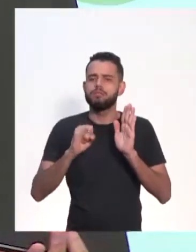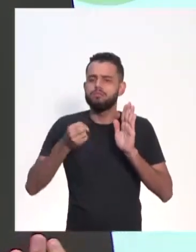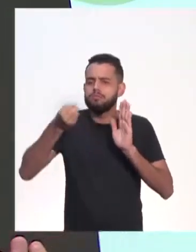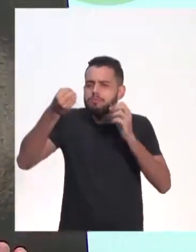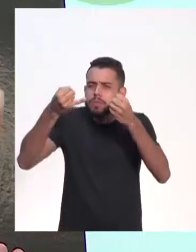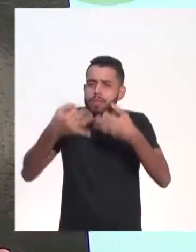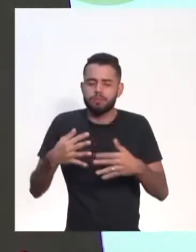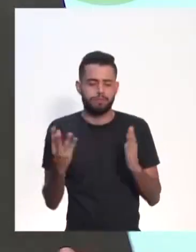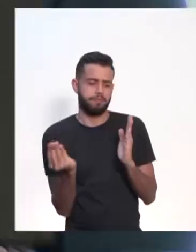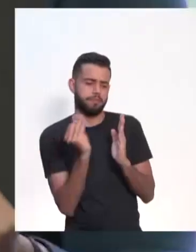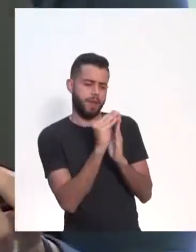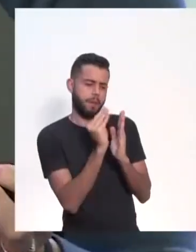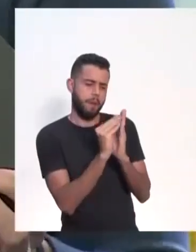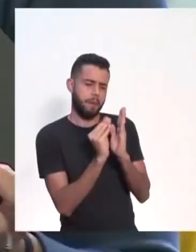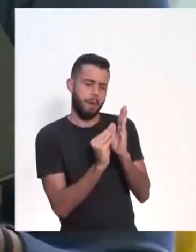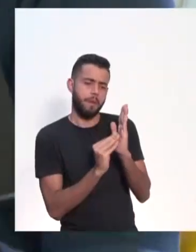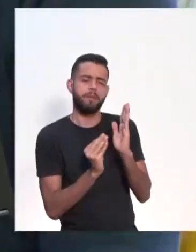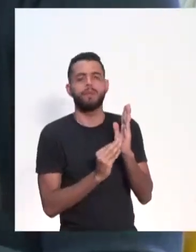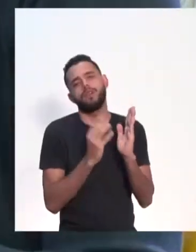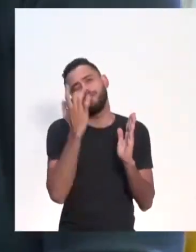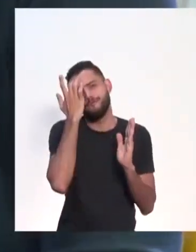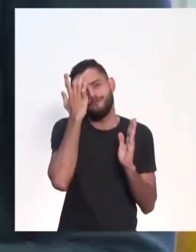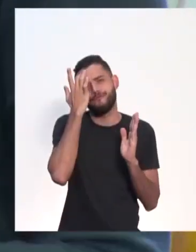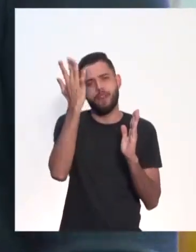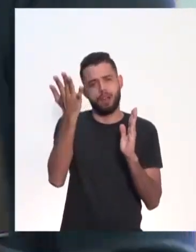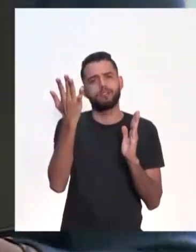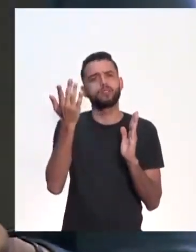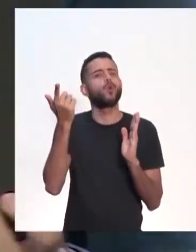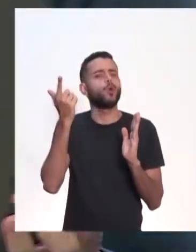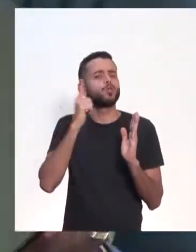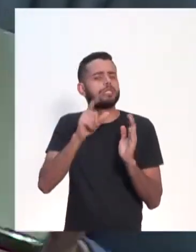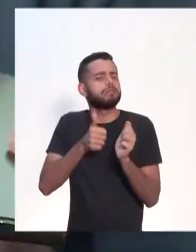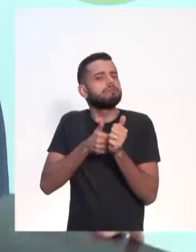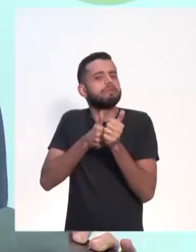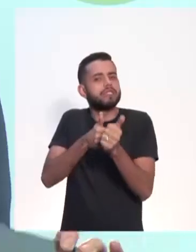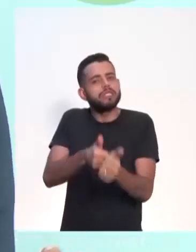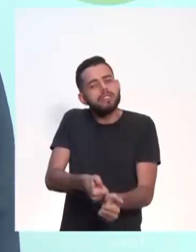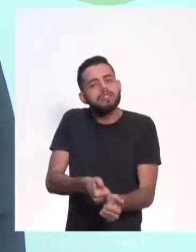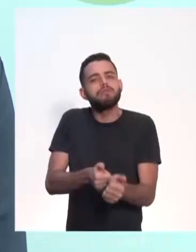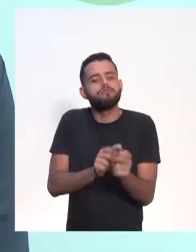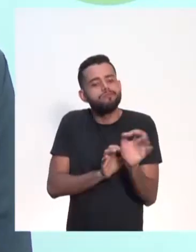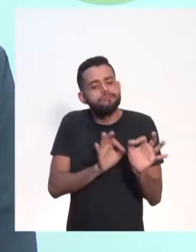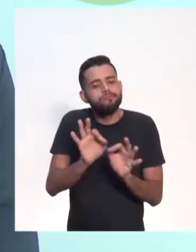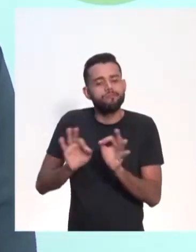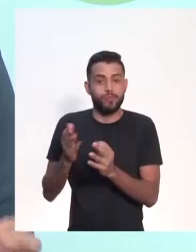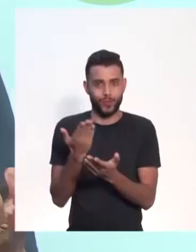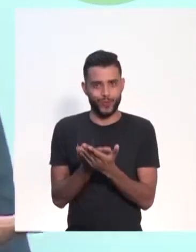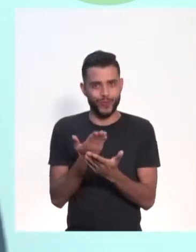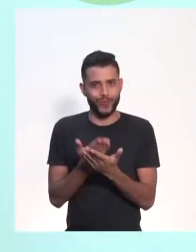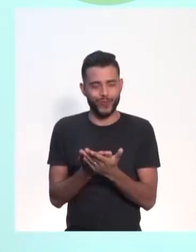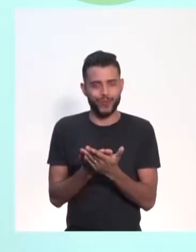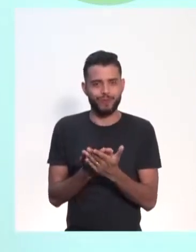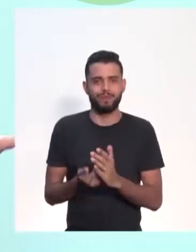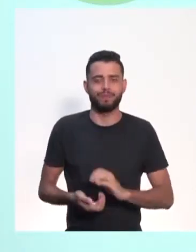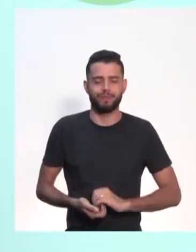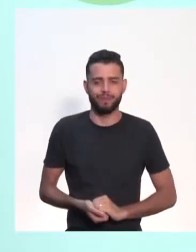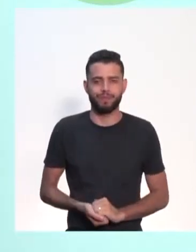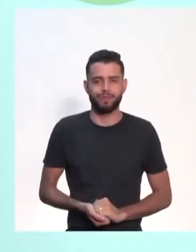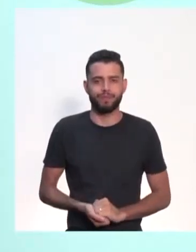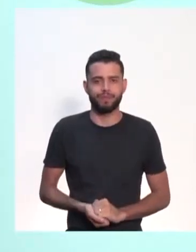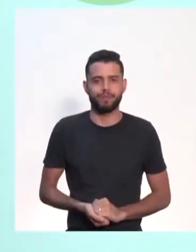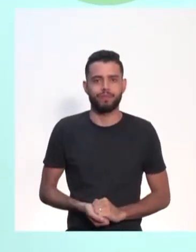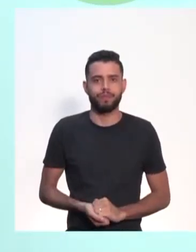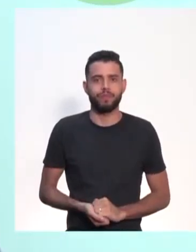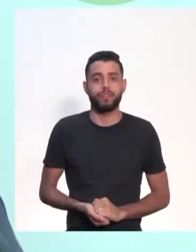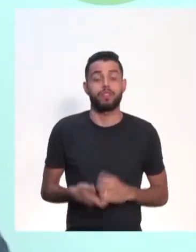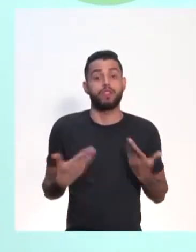colocando isso anotado, fica muito mais fácil da gente poder elaborar os nossos estudos. Normalmente, a gente faz